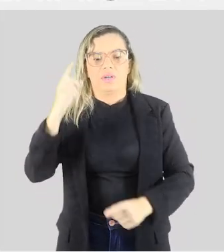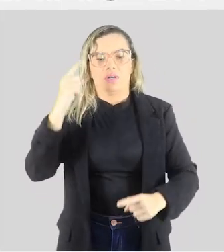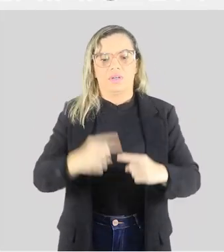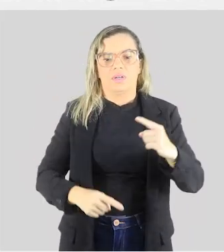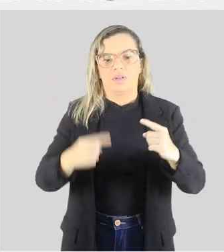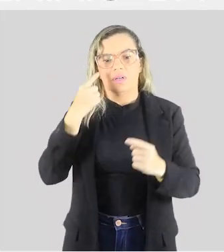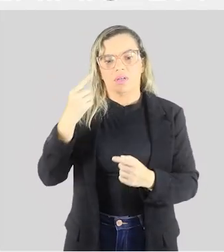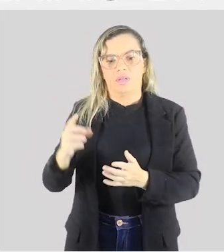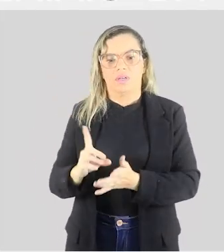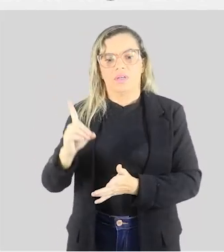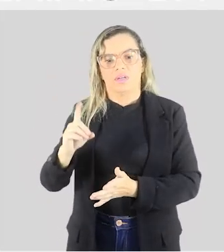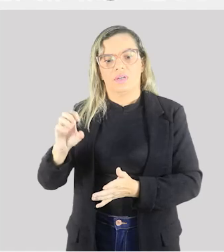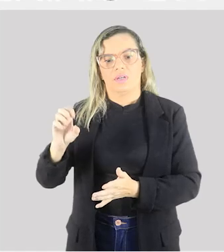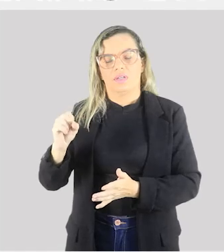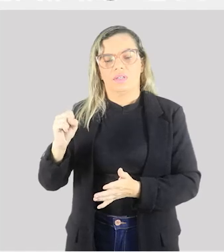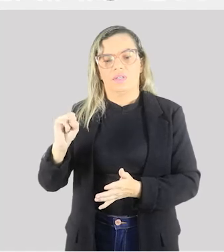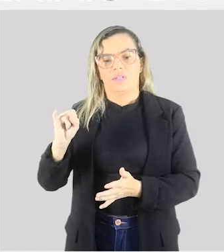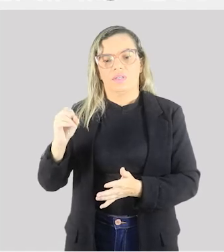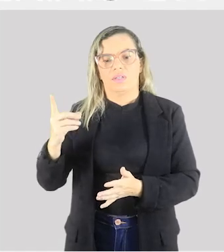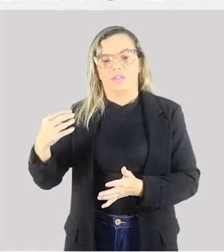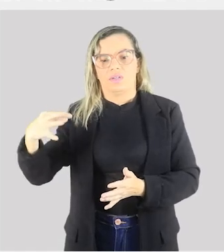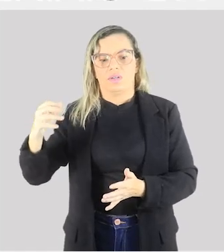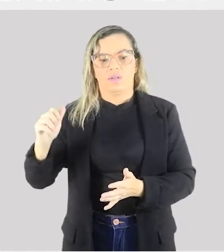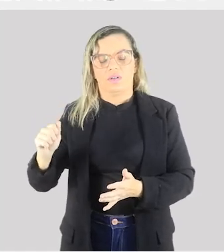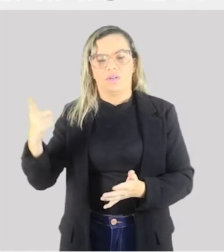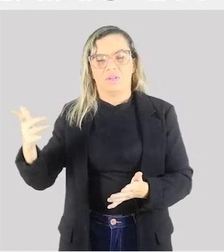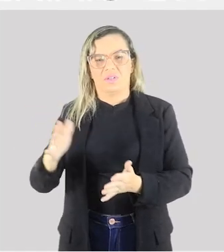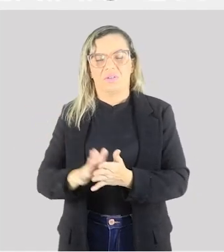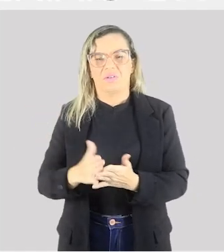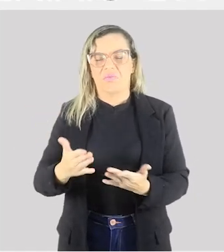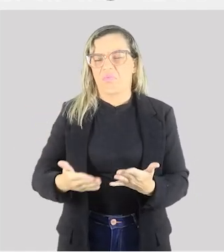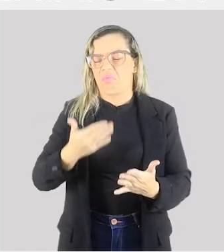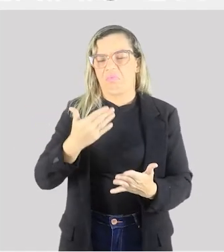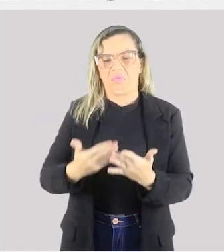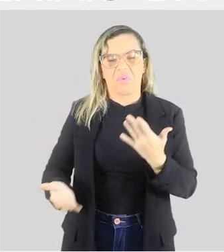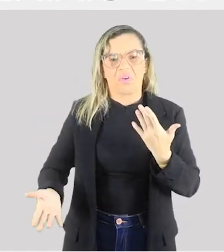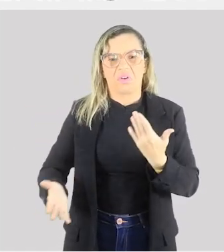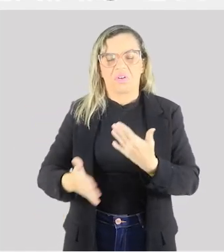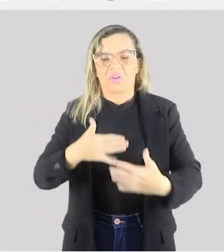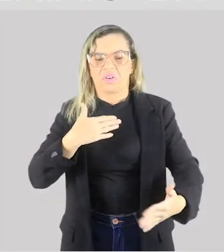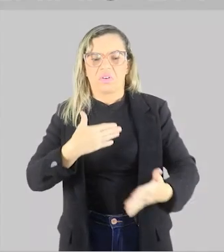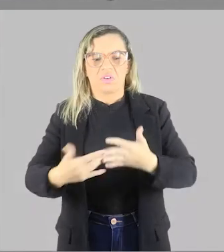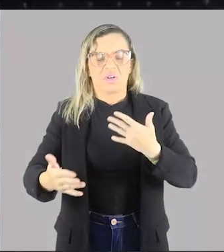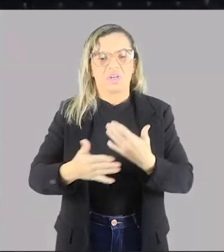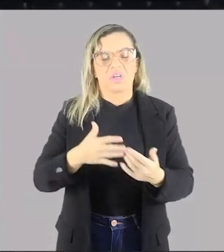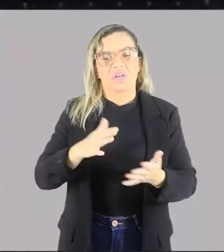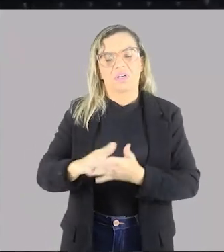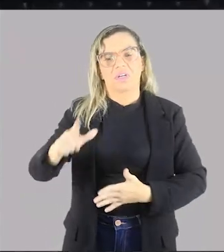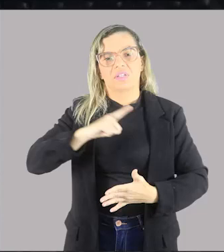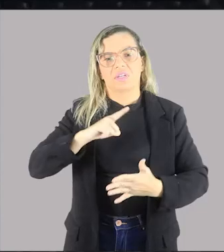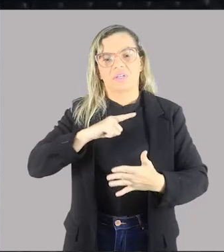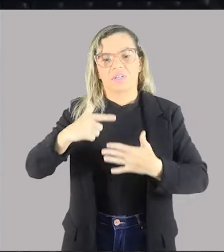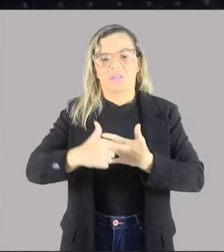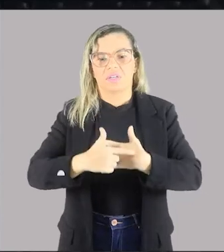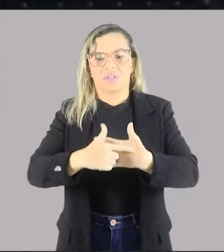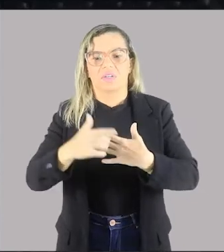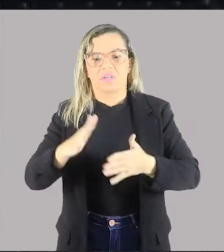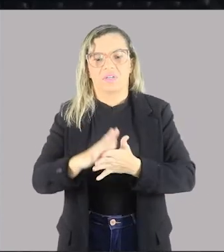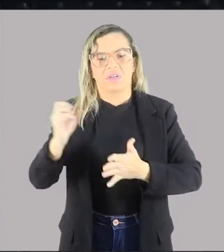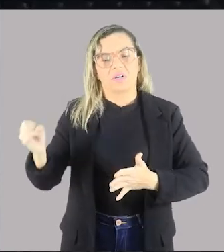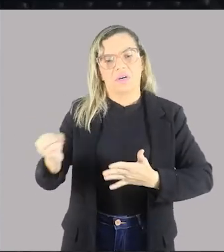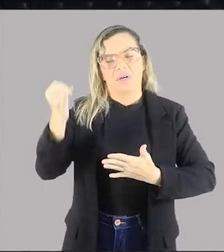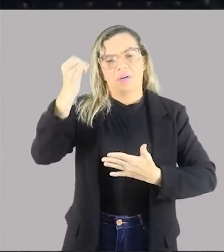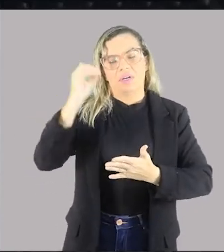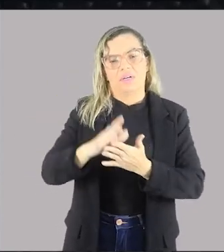desidiosa, ou seja, uma forma que é desleixada com o serviço público. O servidor público ele tem uma função que é a das mais importantes.